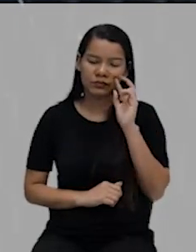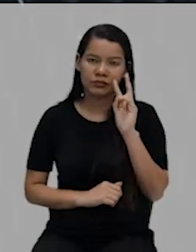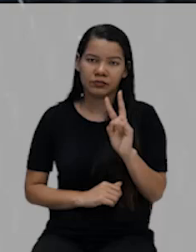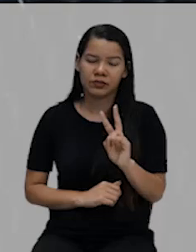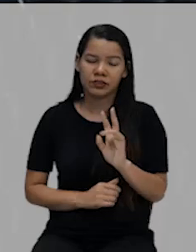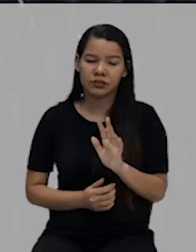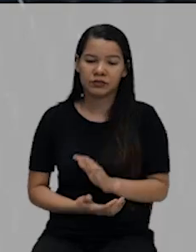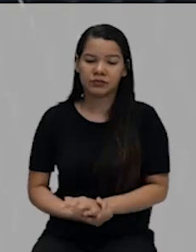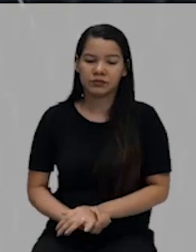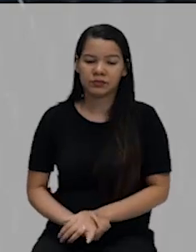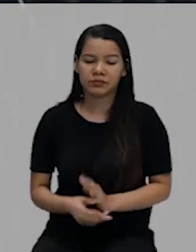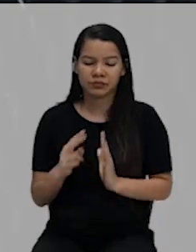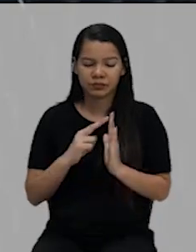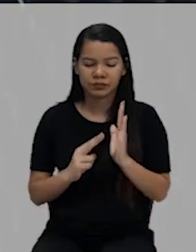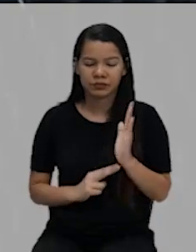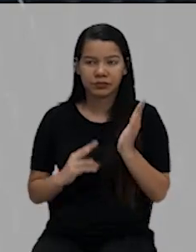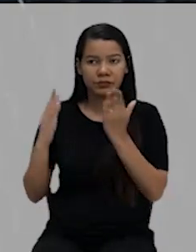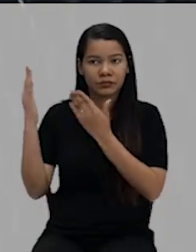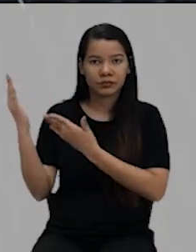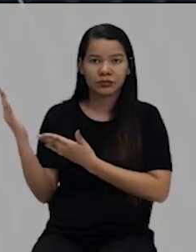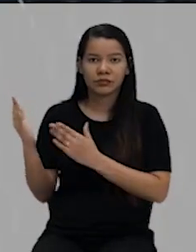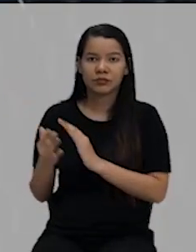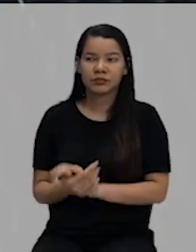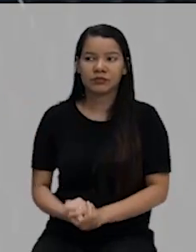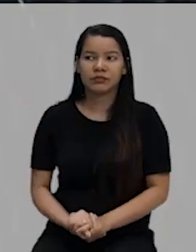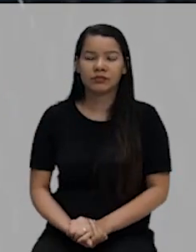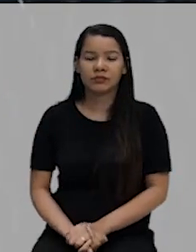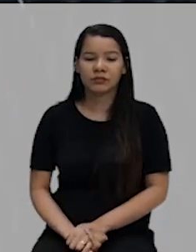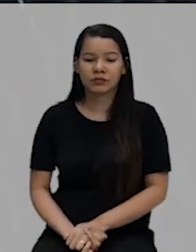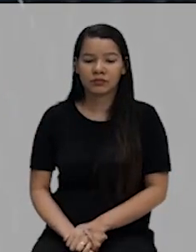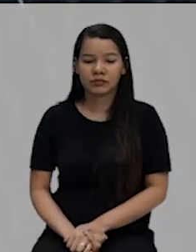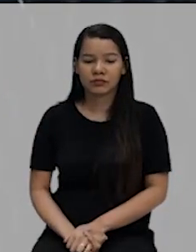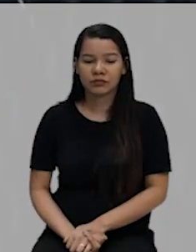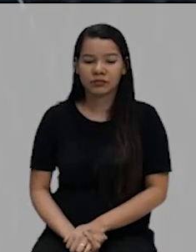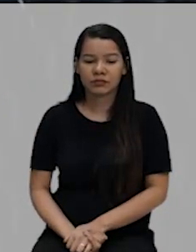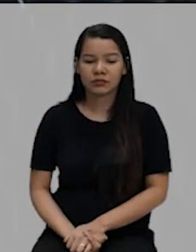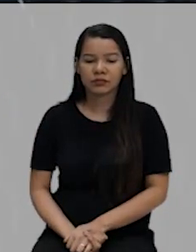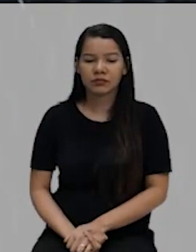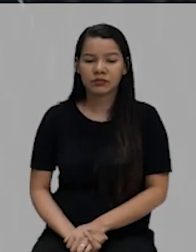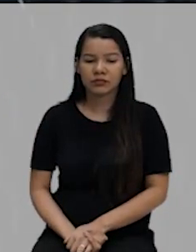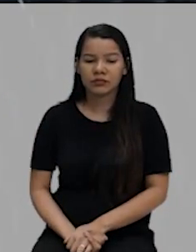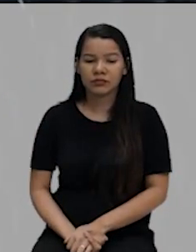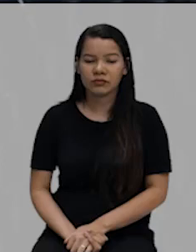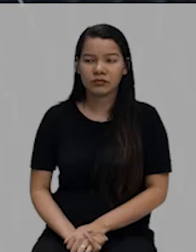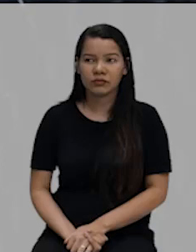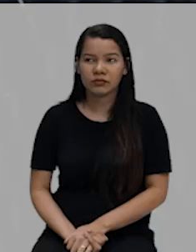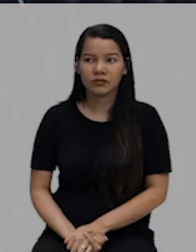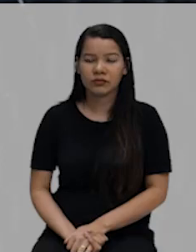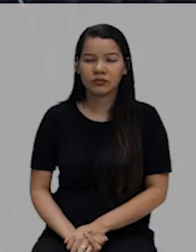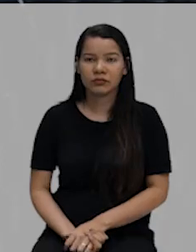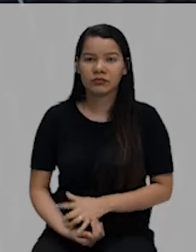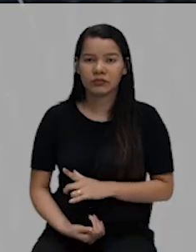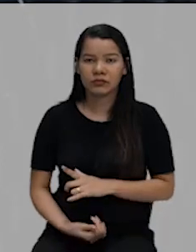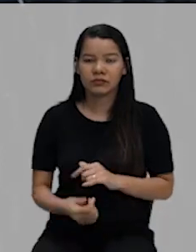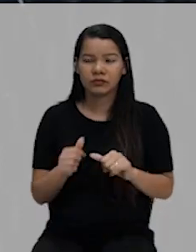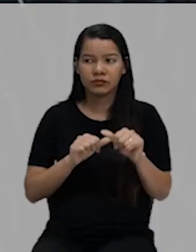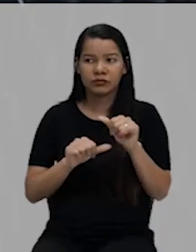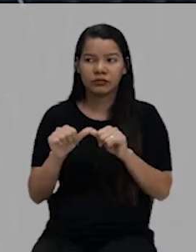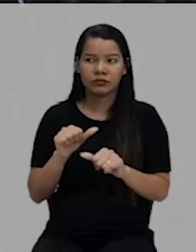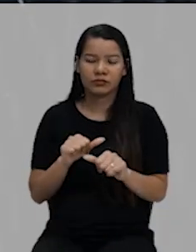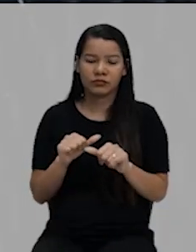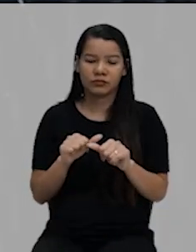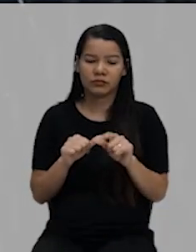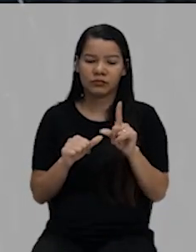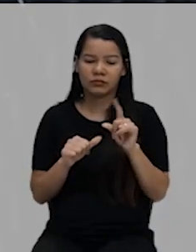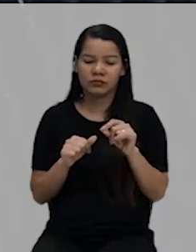Reagentes, estado inicial, ponto de partida, sofrendo uma transformação. Quem me diz isso?